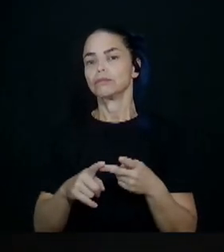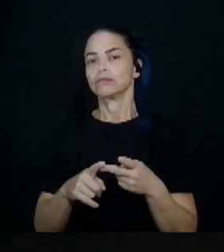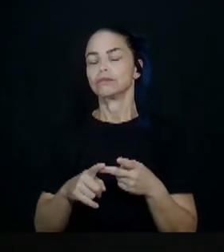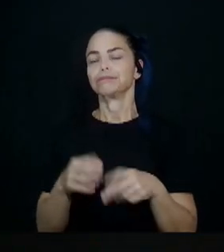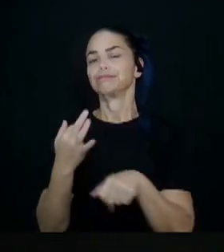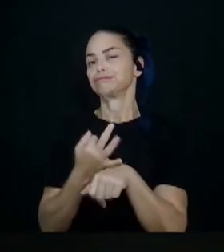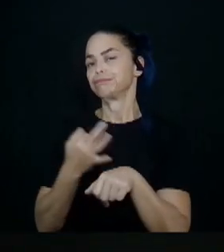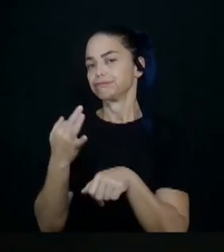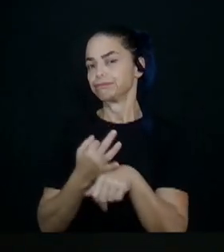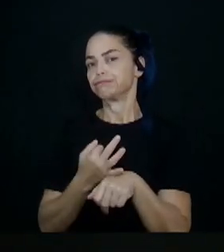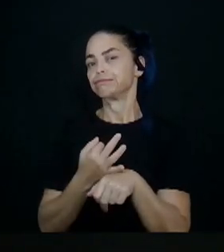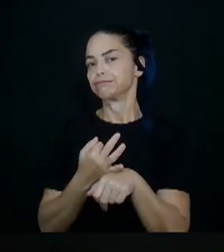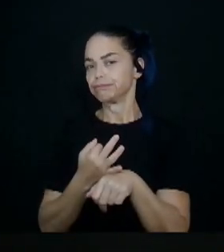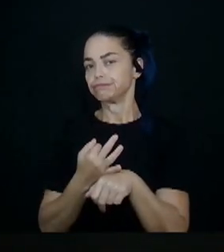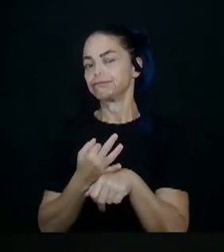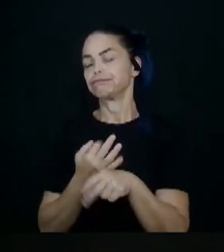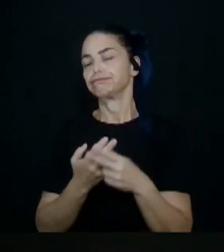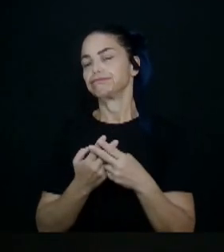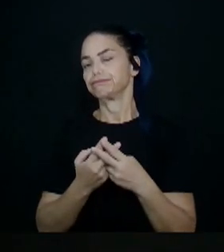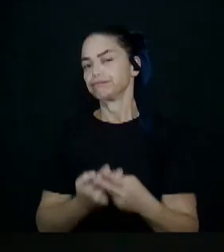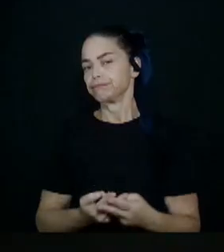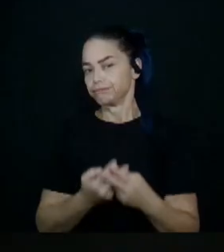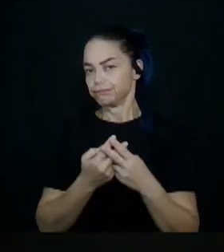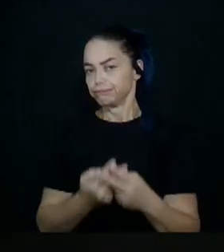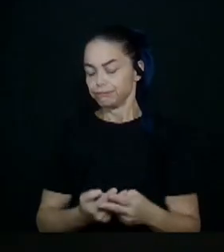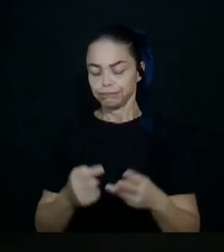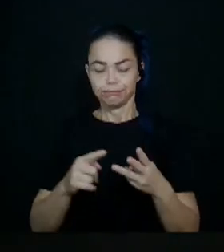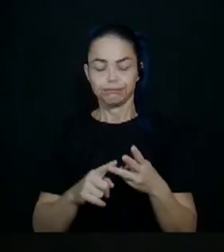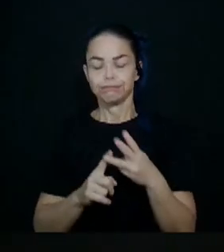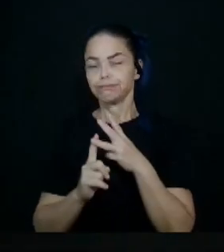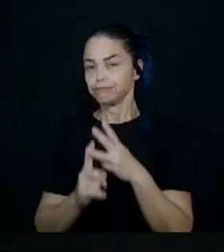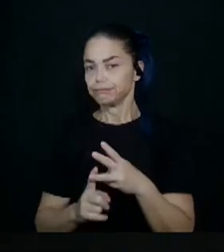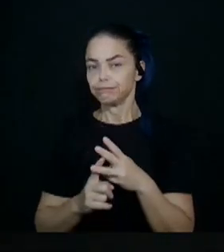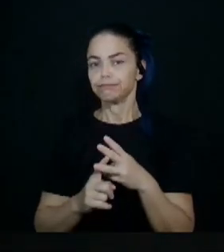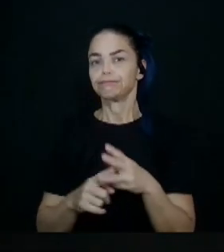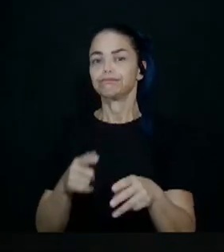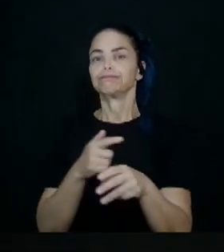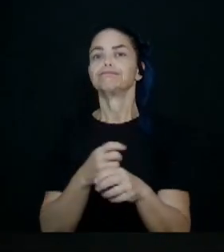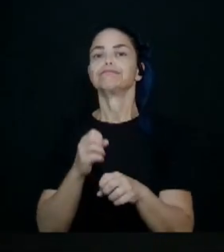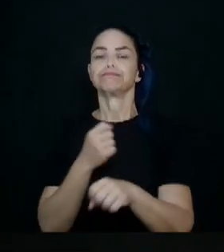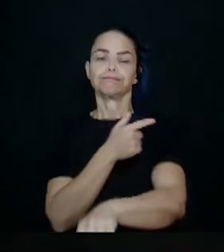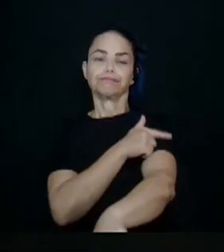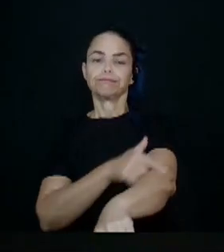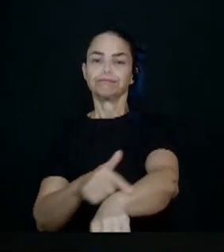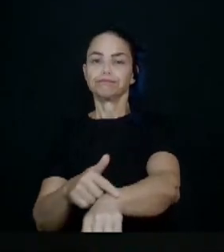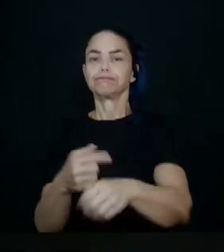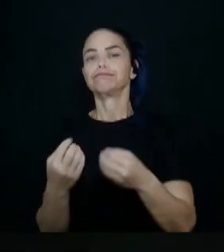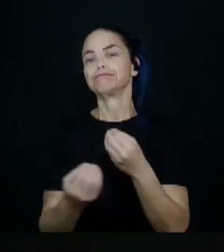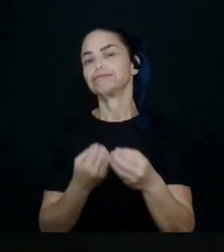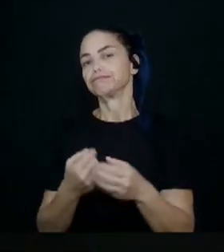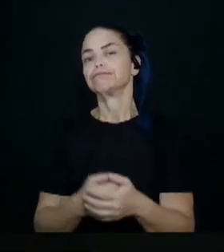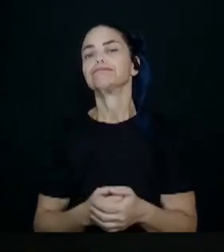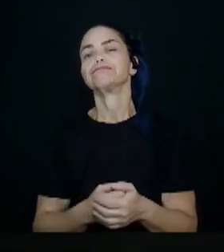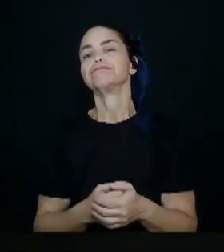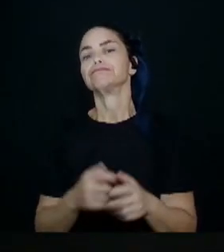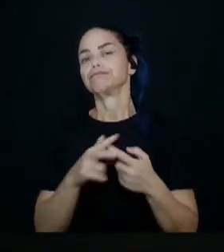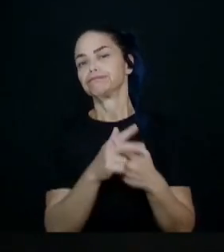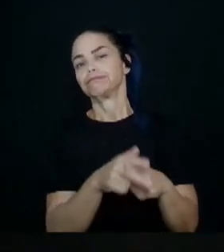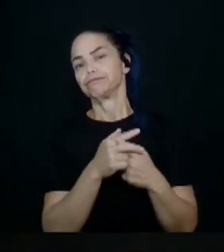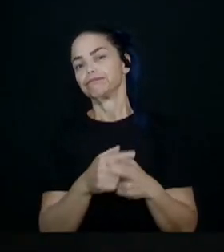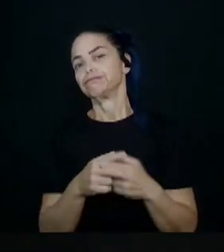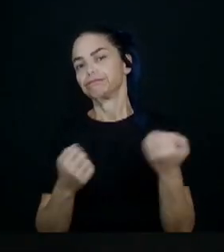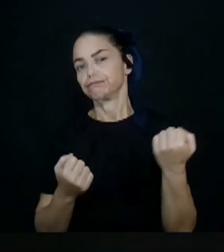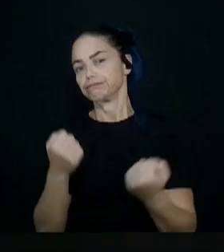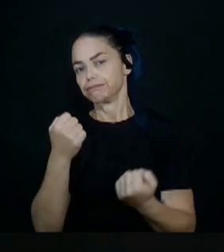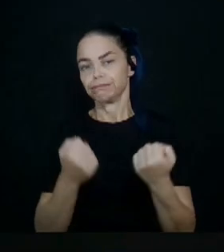como está a nossa paciência, como está a nossa educação, por exemplo, e como está também a manutenção do nosso veículo. E está